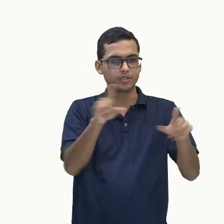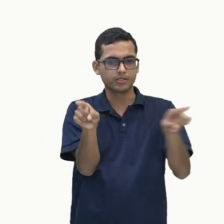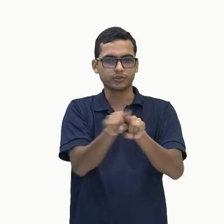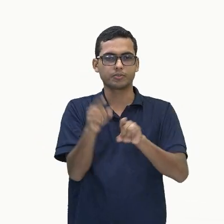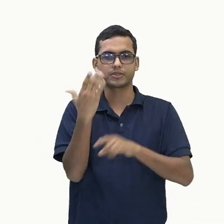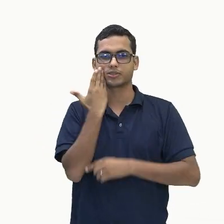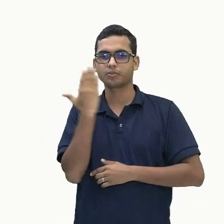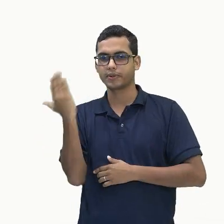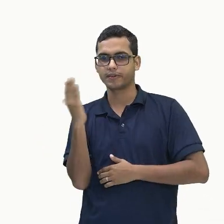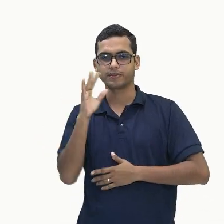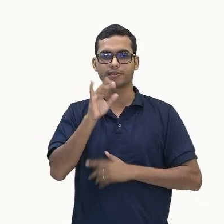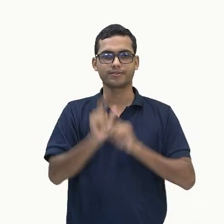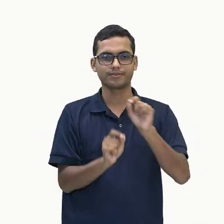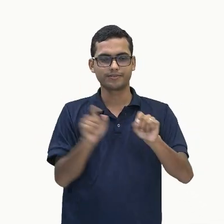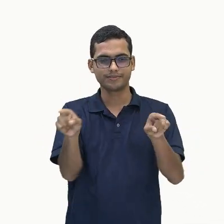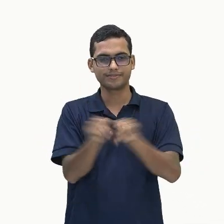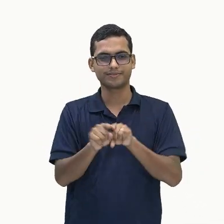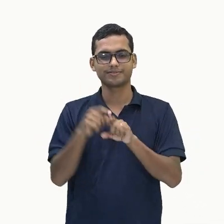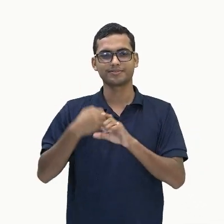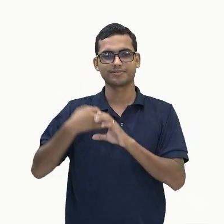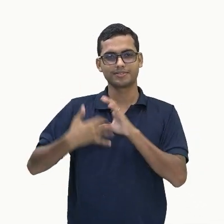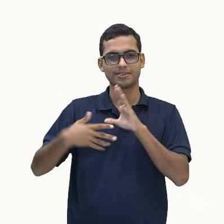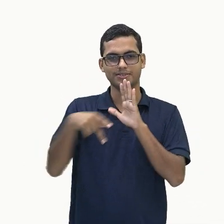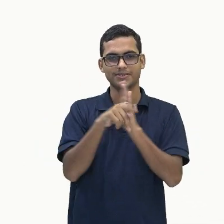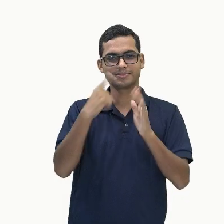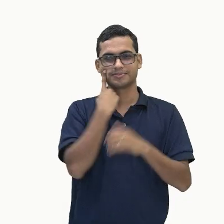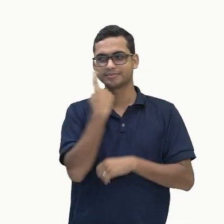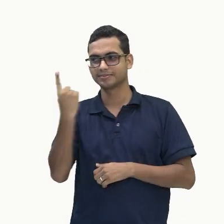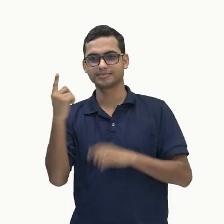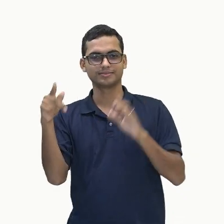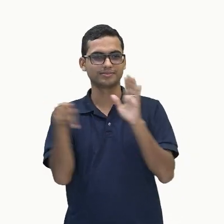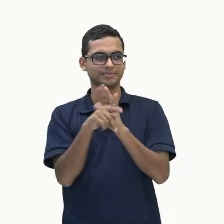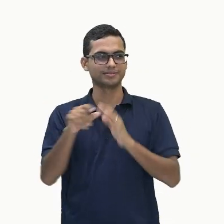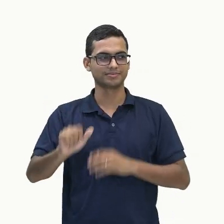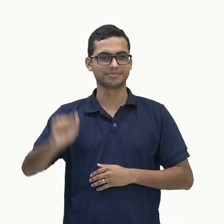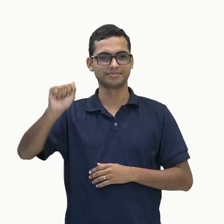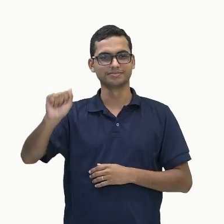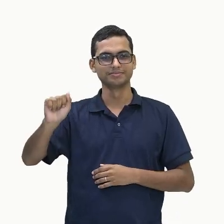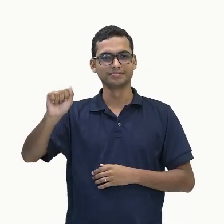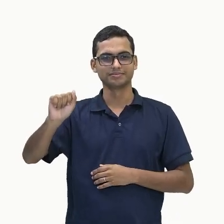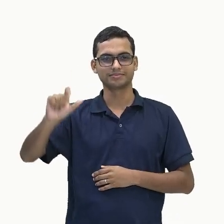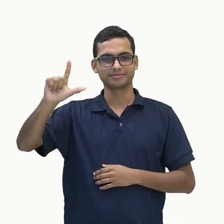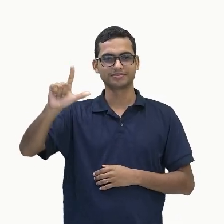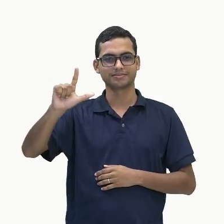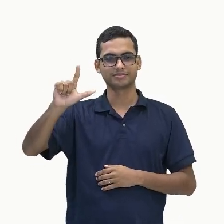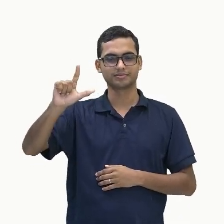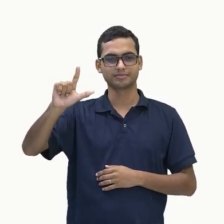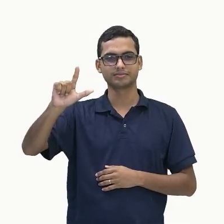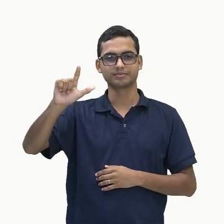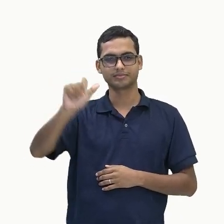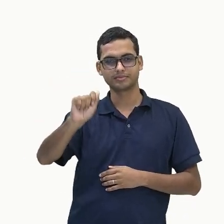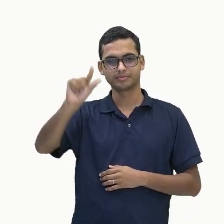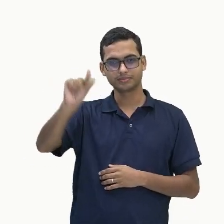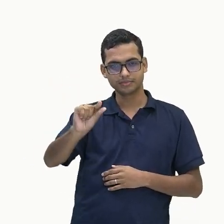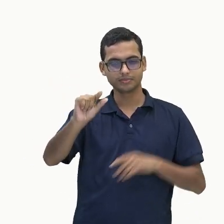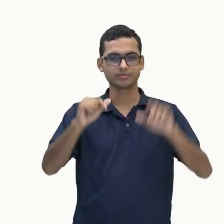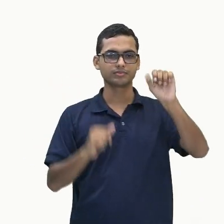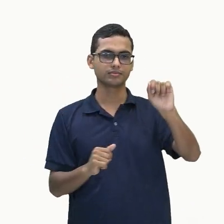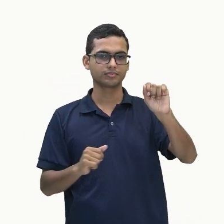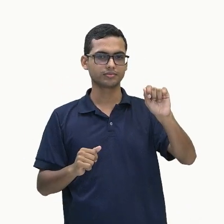serão o quê? Obrigatoriamente heterozigotos, vão apresentar um gene dominante e um gene